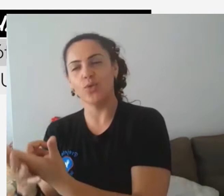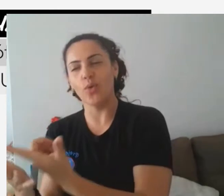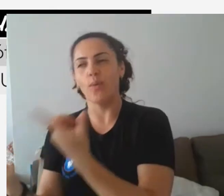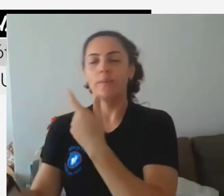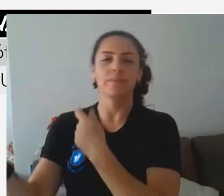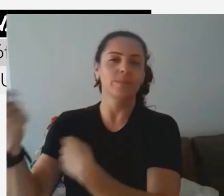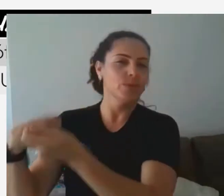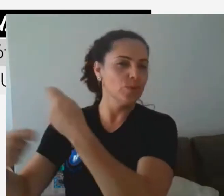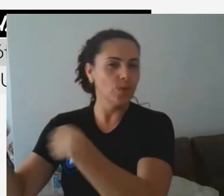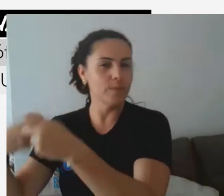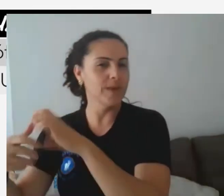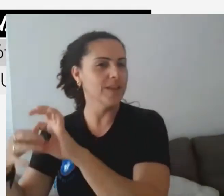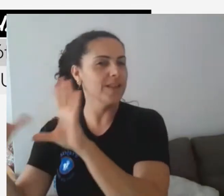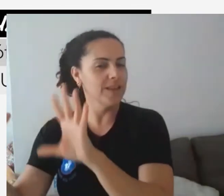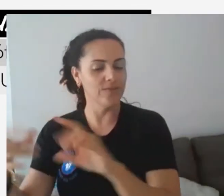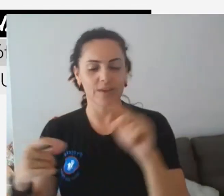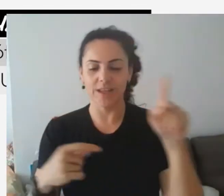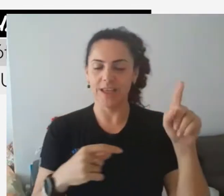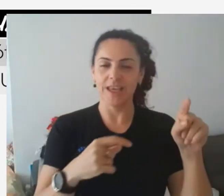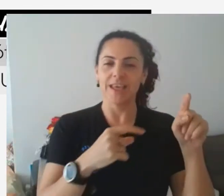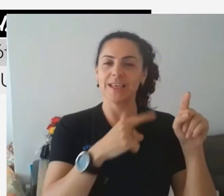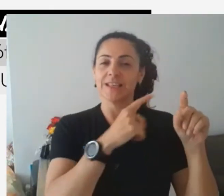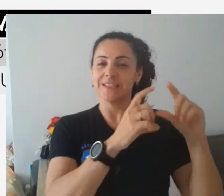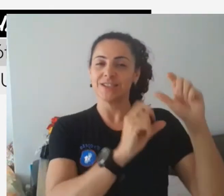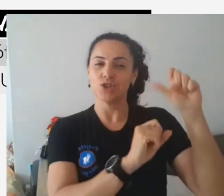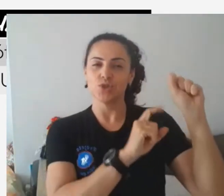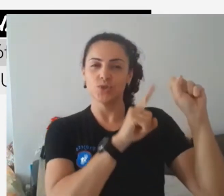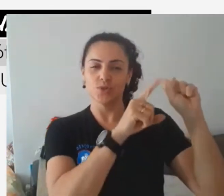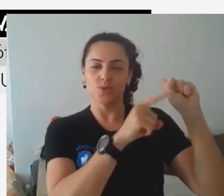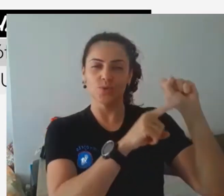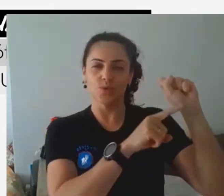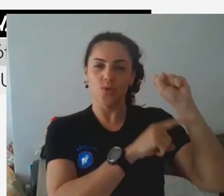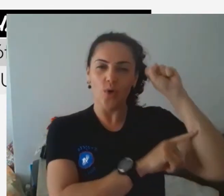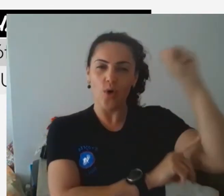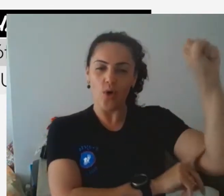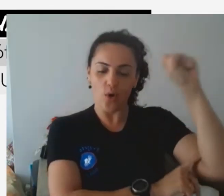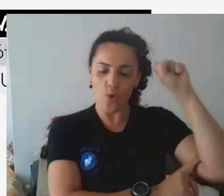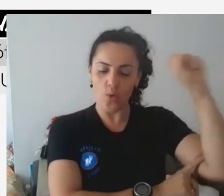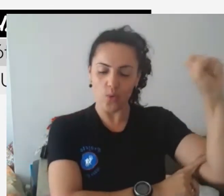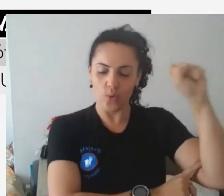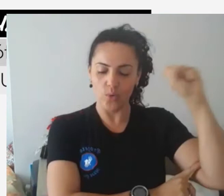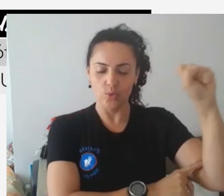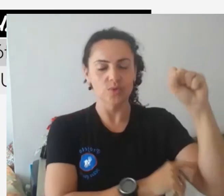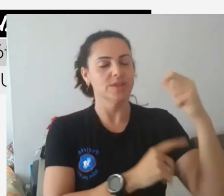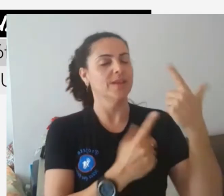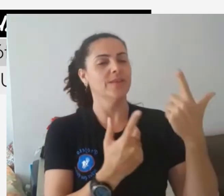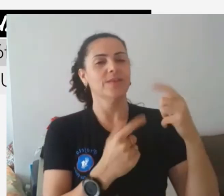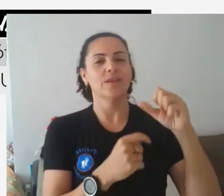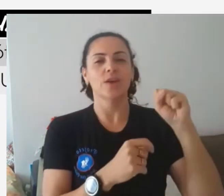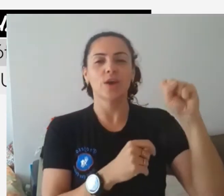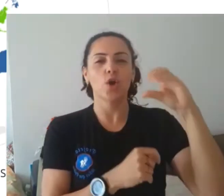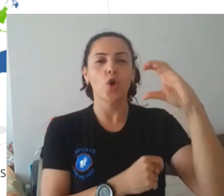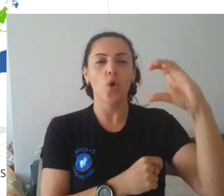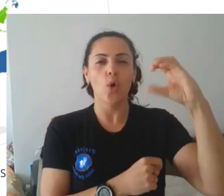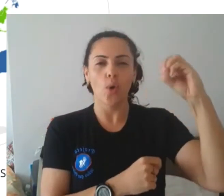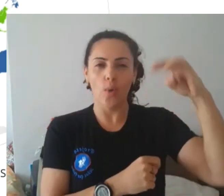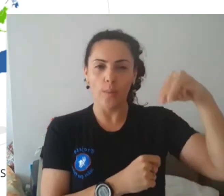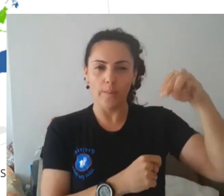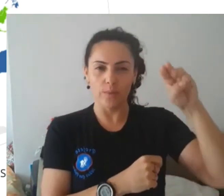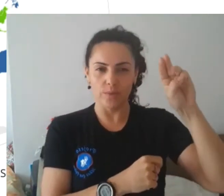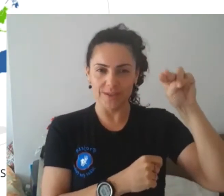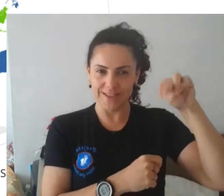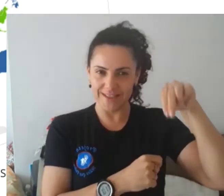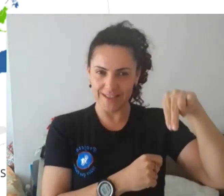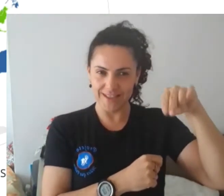ideologias socialistas, né? Onde o poder ele era muito mais concentrado no Estado, no governo, do que nas empresas. Dê uma